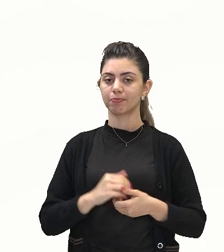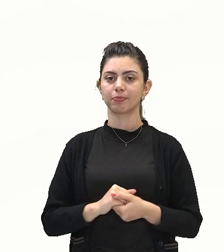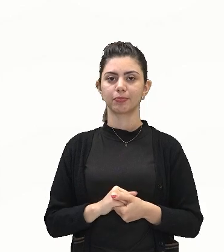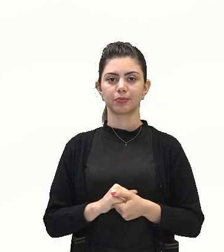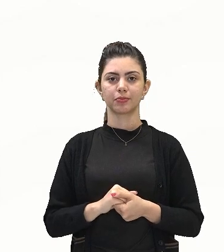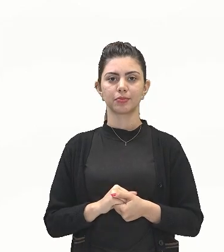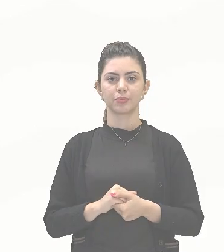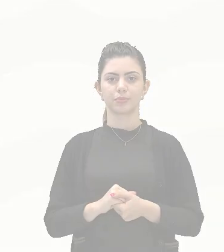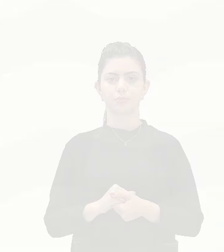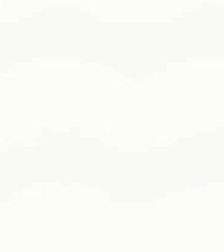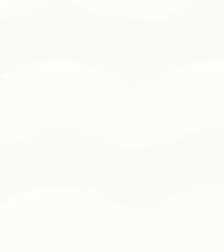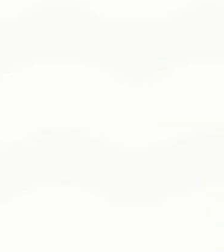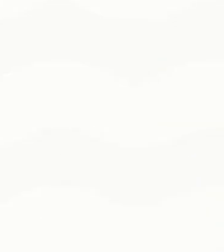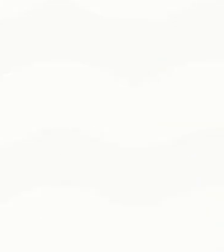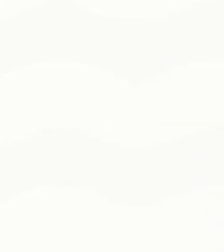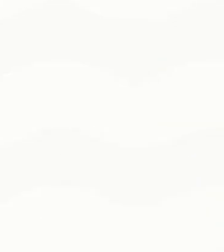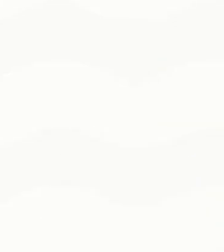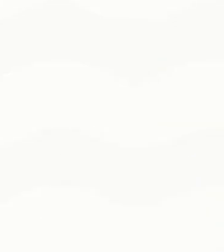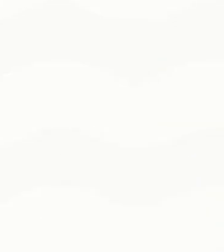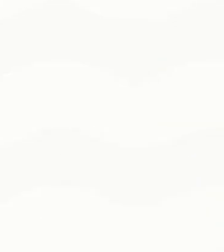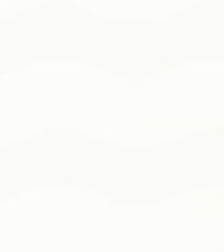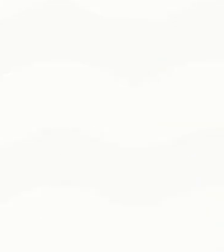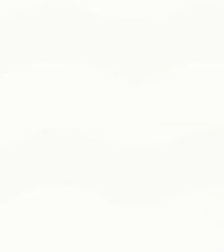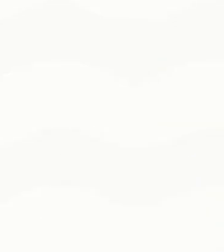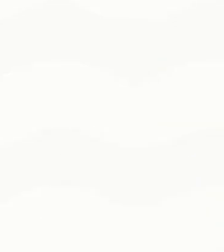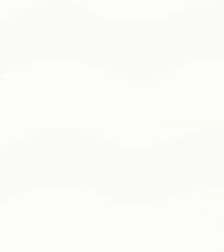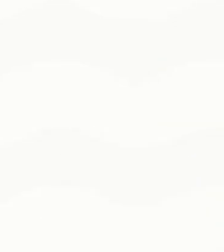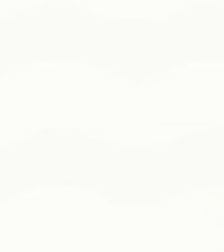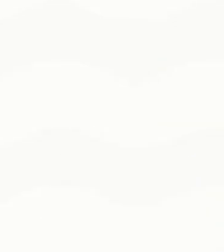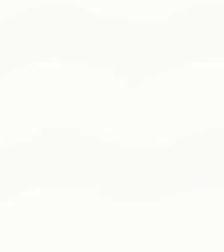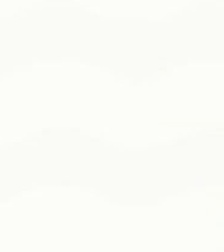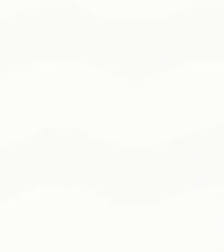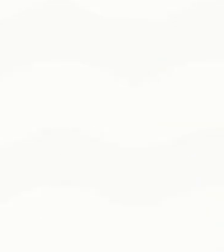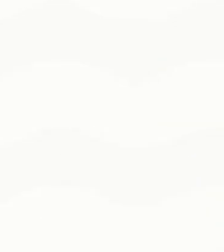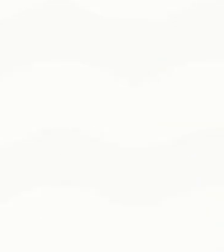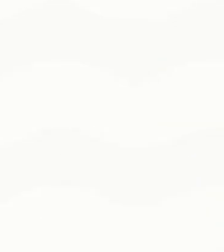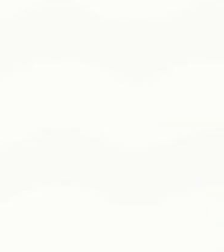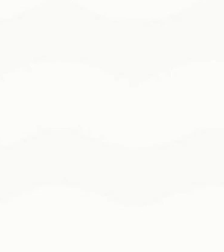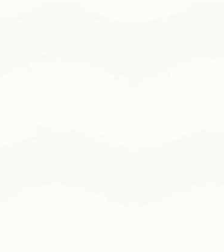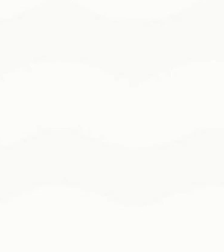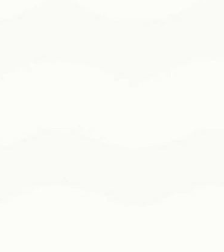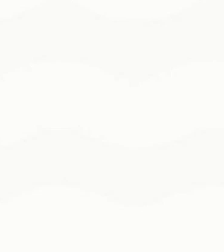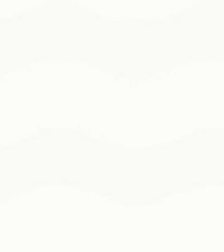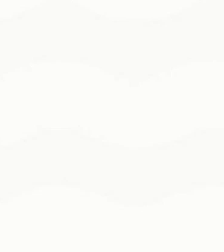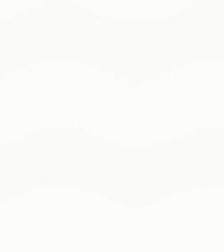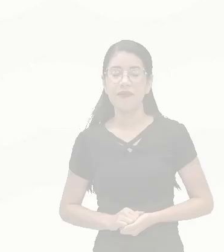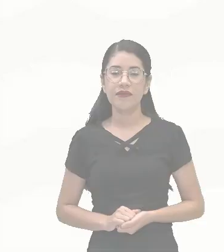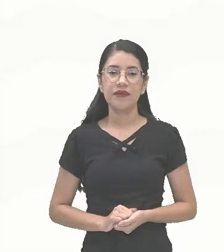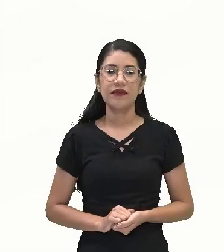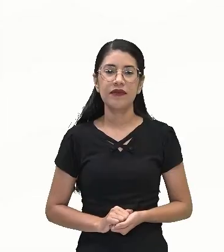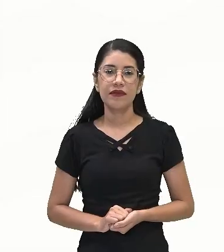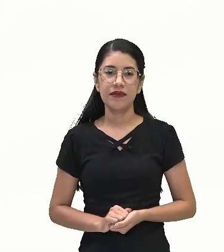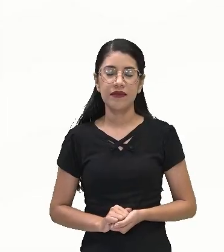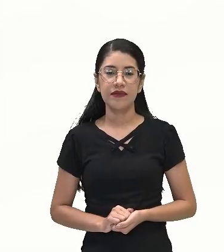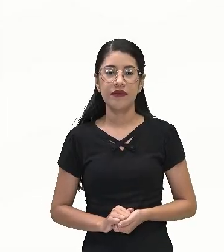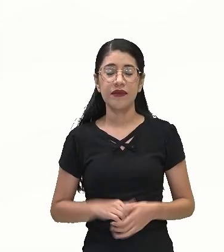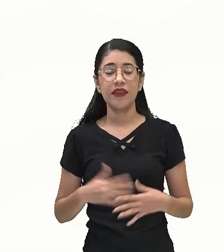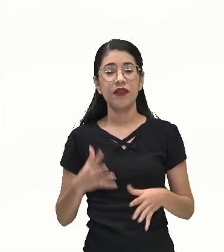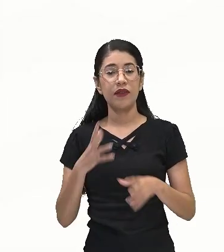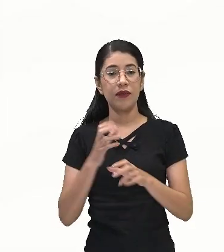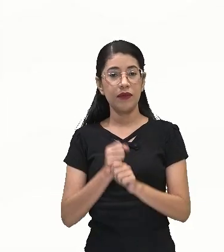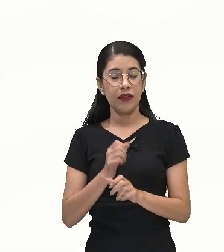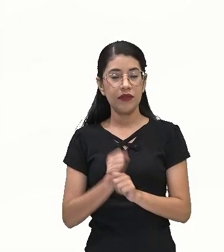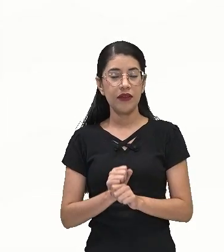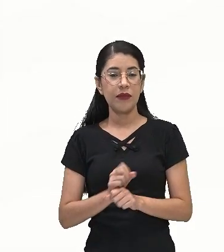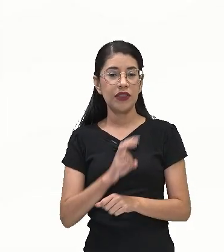medida, tudo bem? Então, basta eu pegar a soma deles, que deu 540 graus, e dividir pelo número de